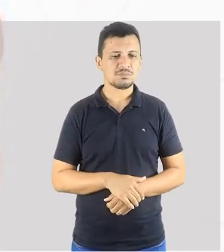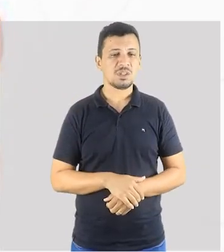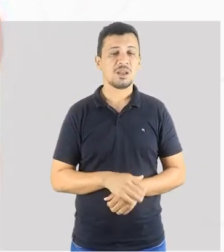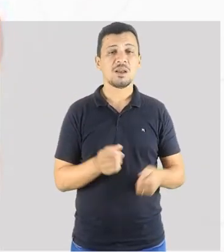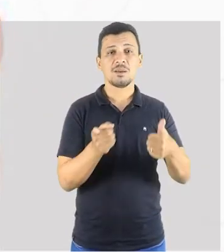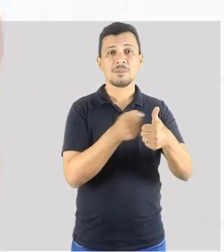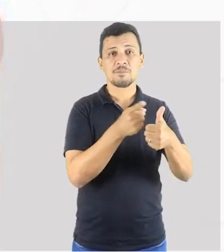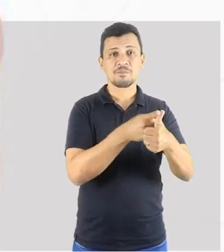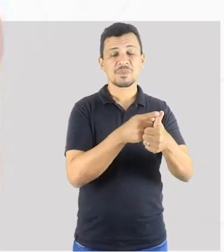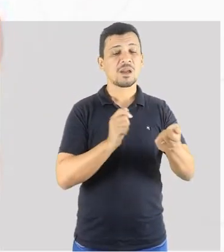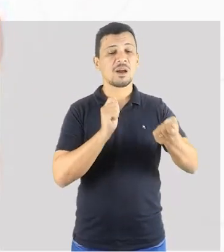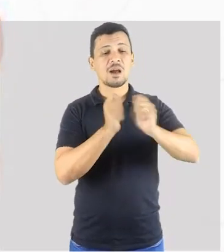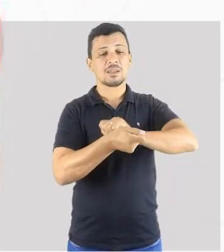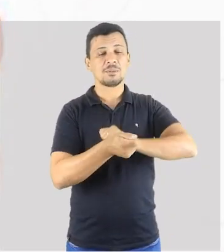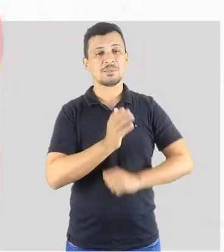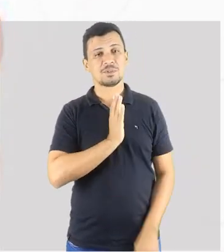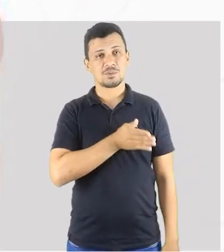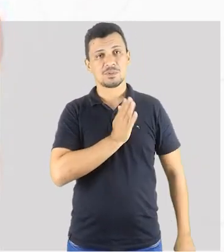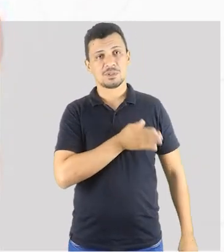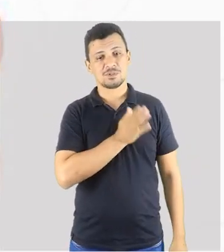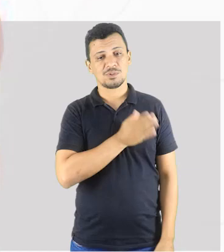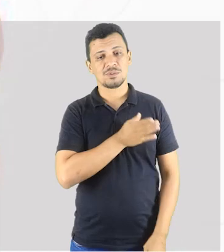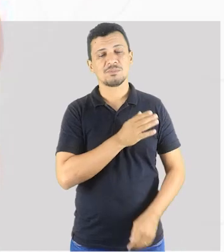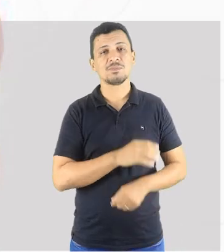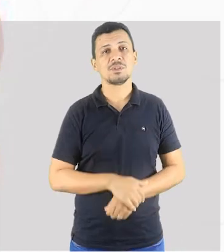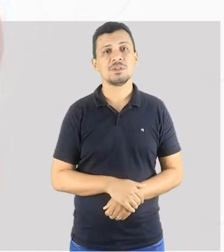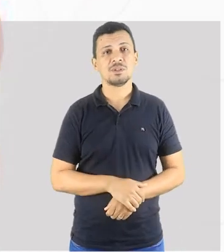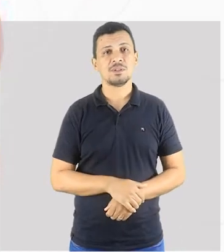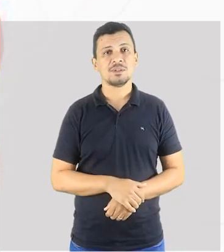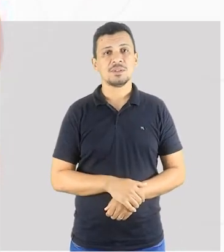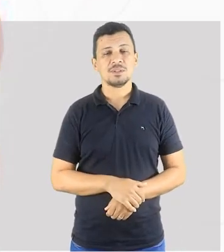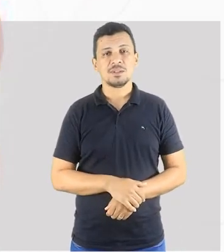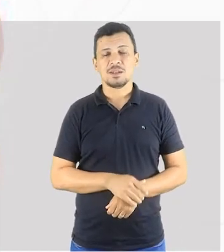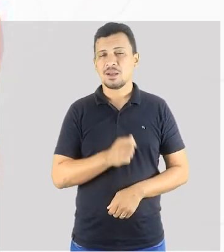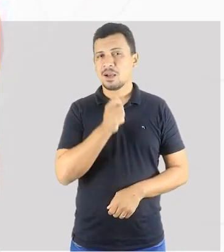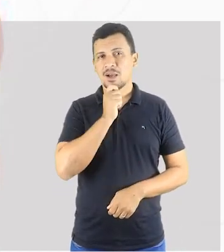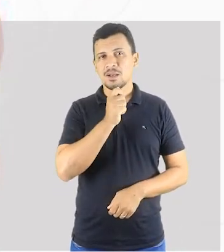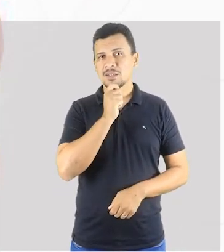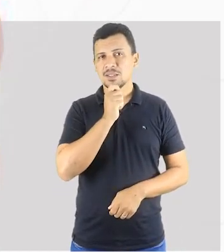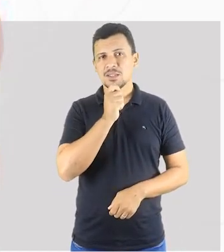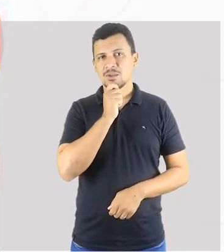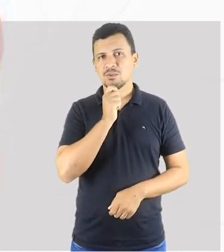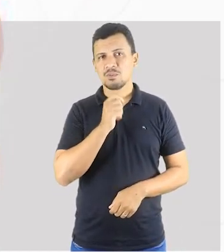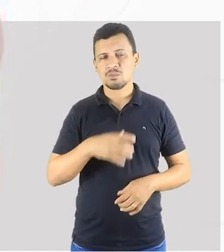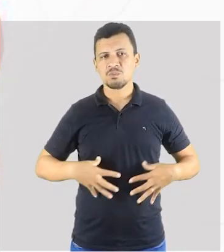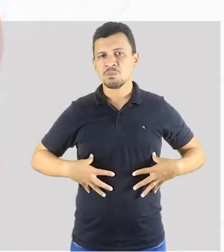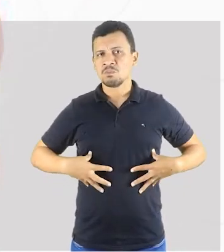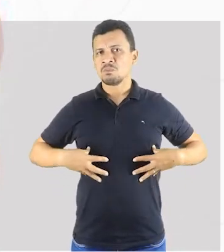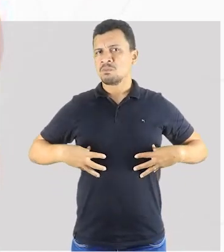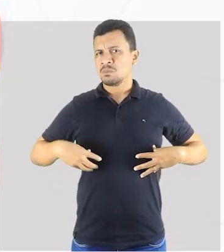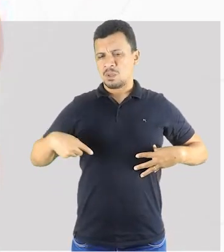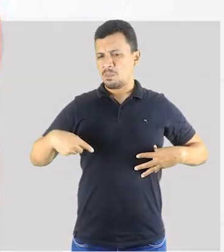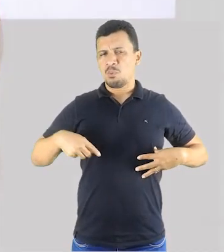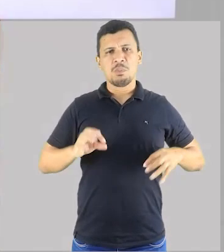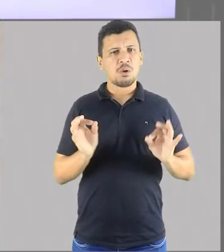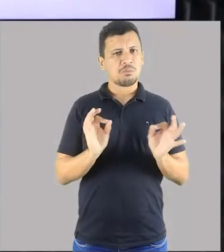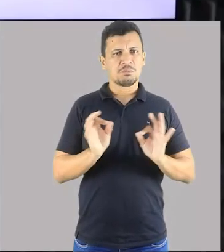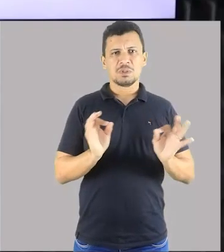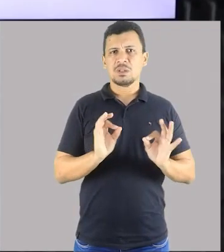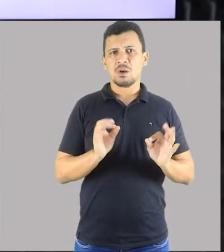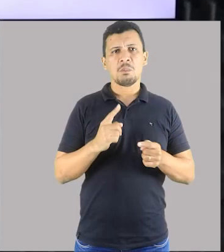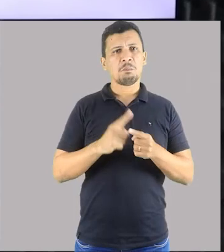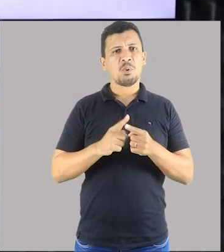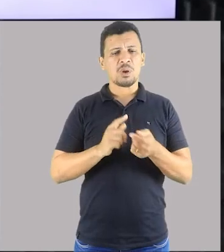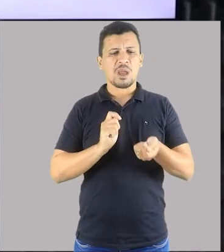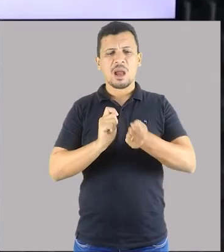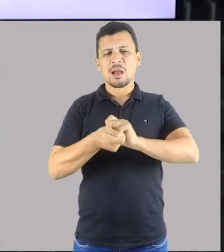adaptações cardíacas. A gente não citou em relação ao pulmão, porque as adaptações em relação ao pulmão são bem